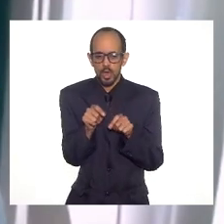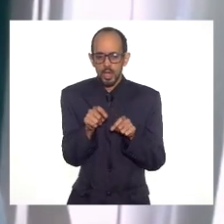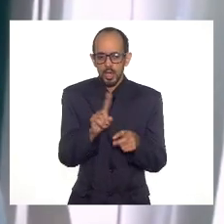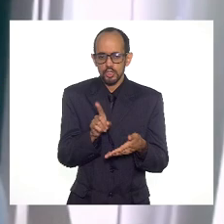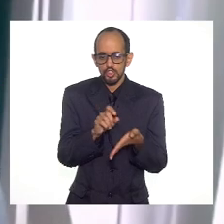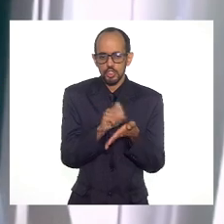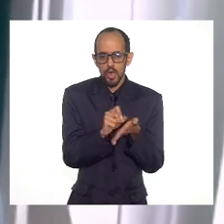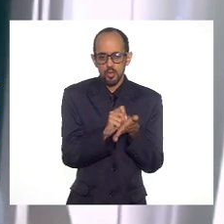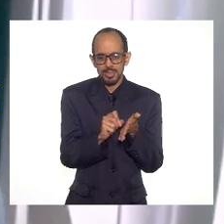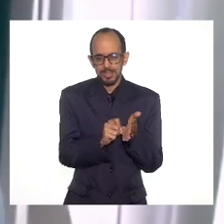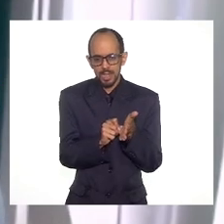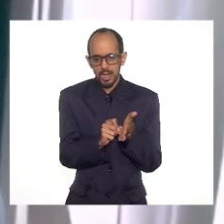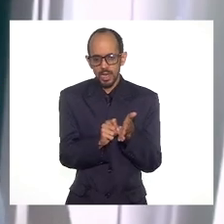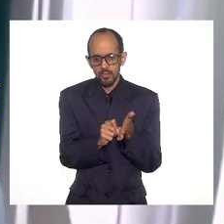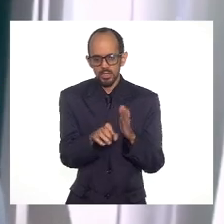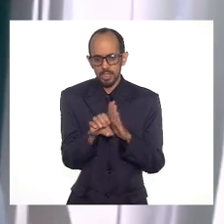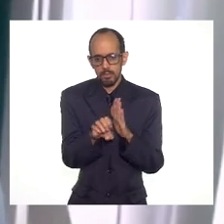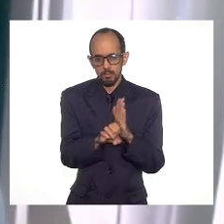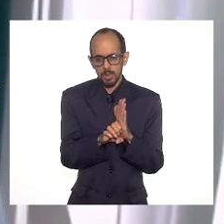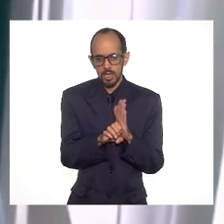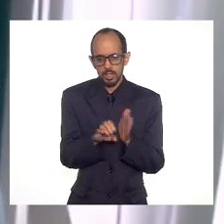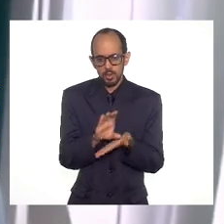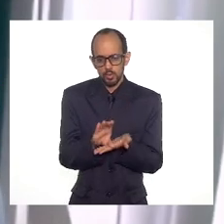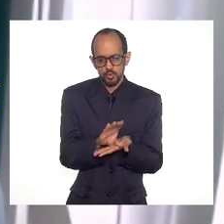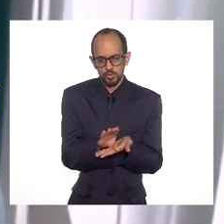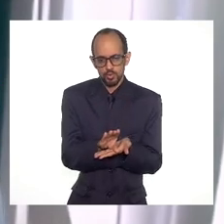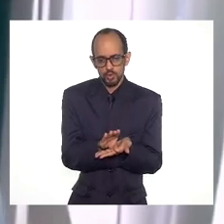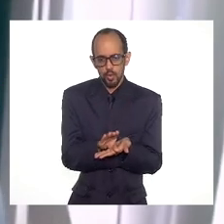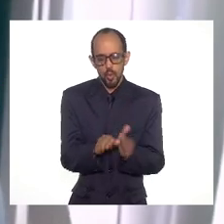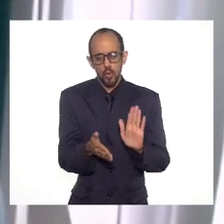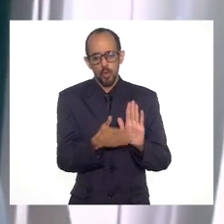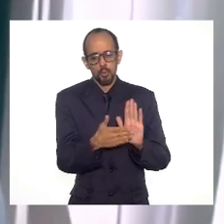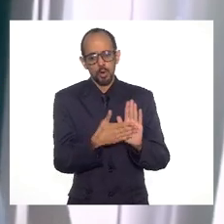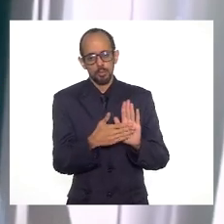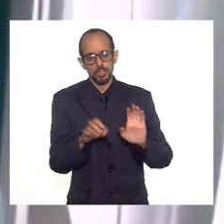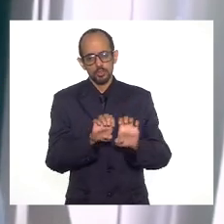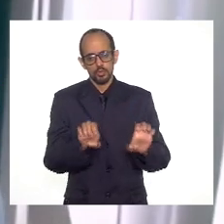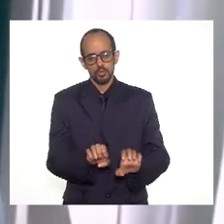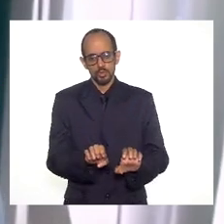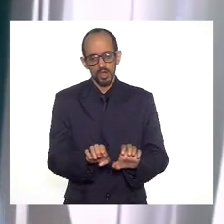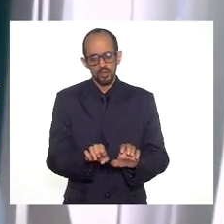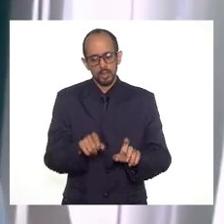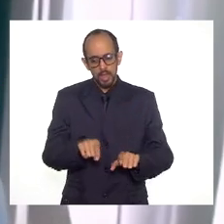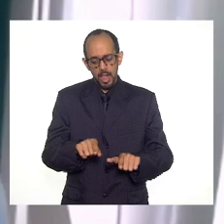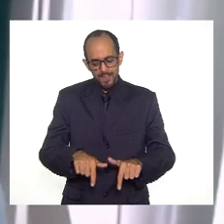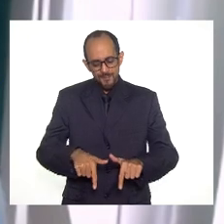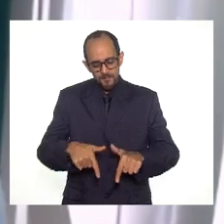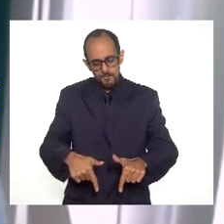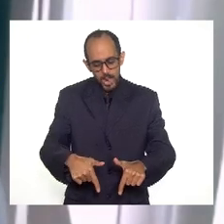emenda constitucional o compromisso estruturante do parlamento em enfrentar a desigualdade, a pobreza e a miséria.